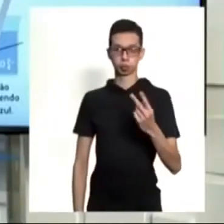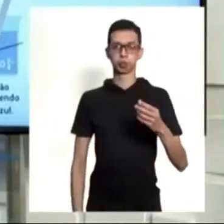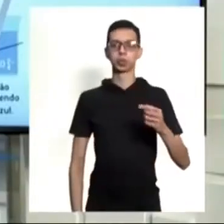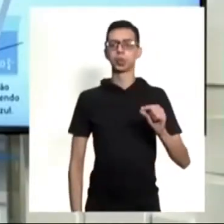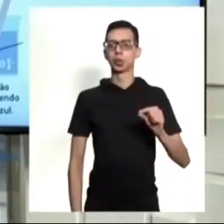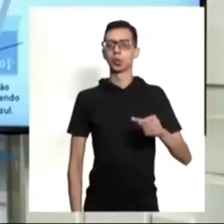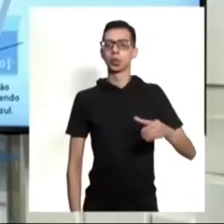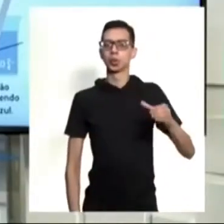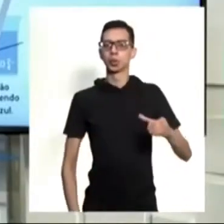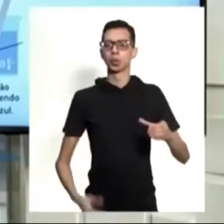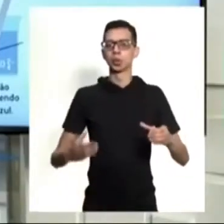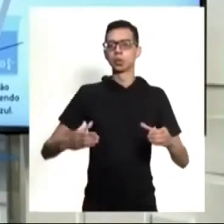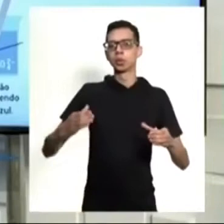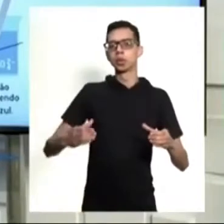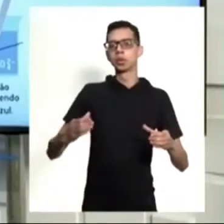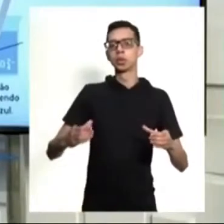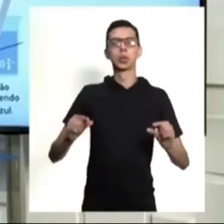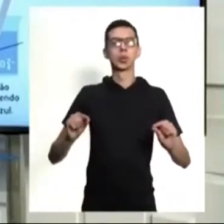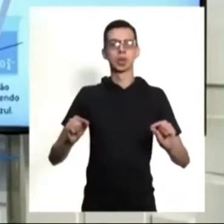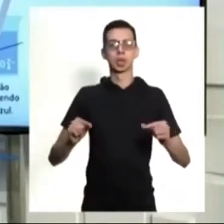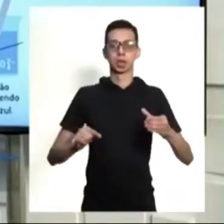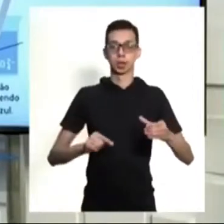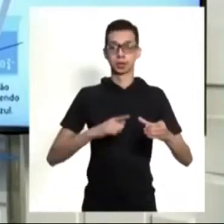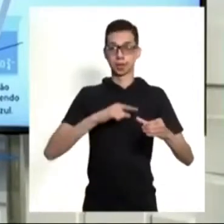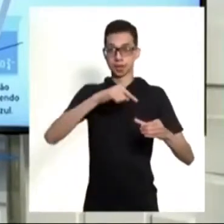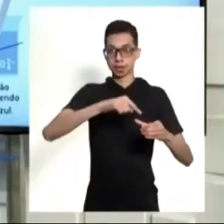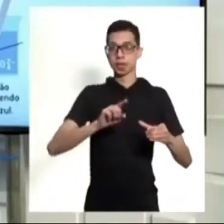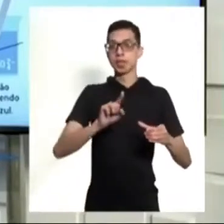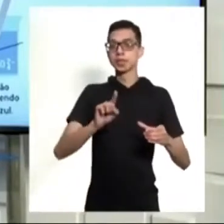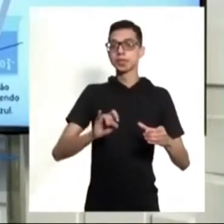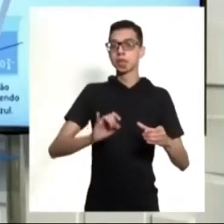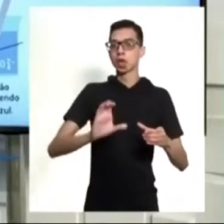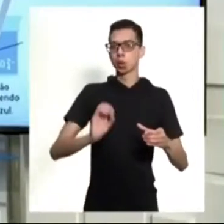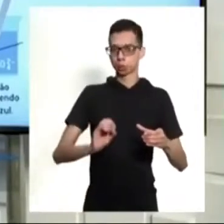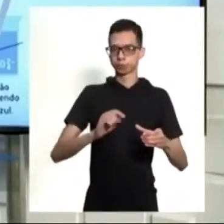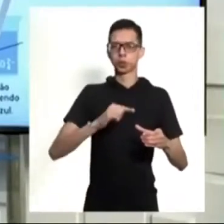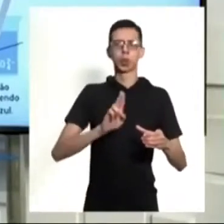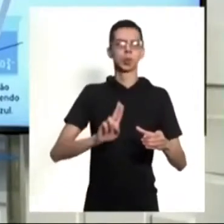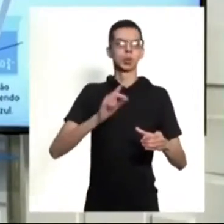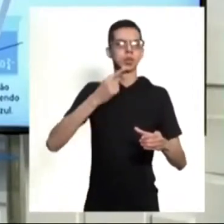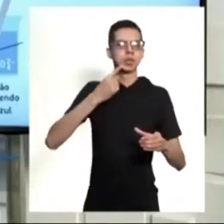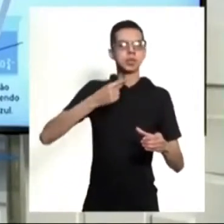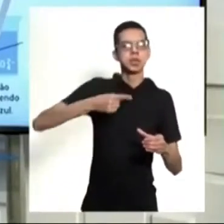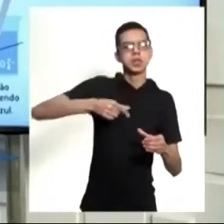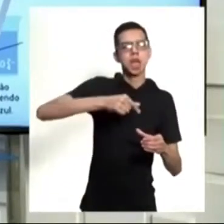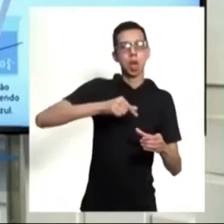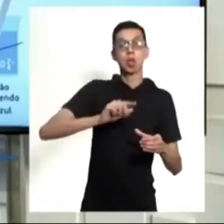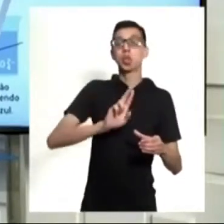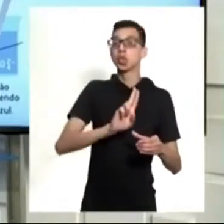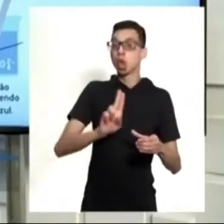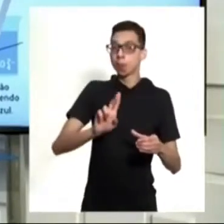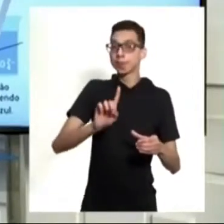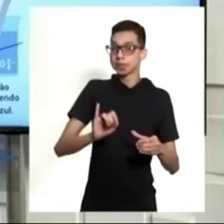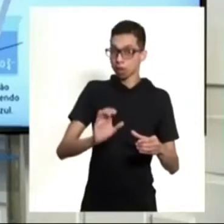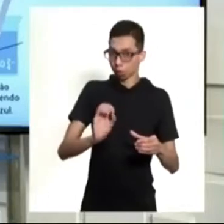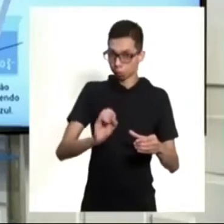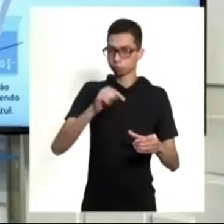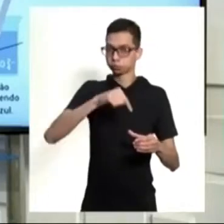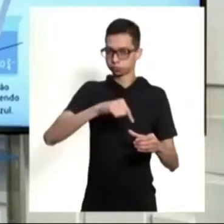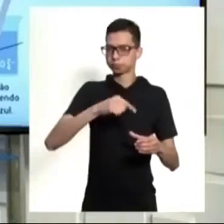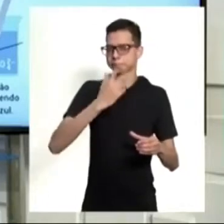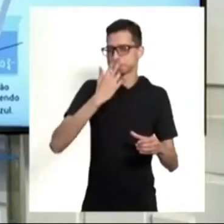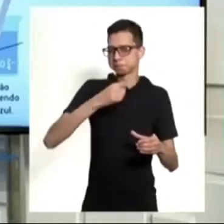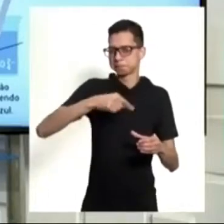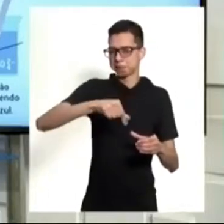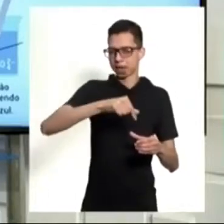nessa primeira solução, uma solução que tem íon zinco, né? Geralmente usa um sal de zinco aqui. Aí ele usa uma barra de zinco aqui, tá vendo, gente?